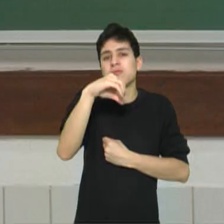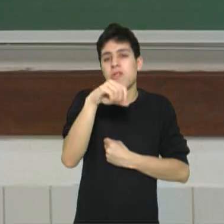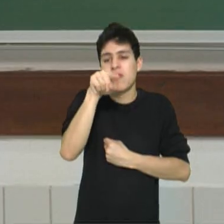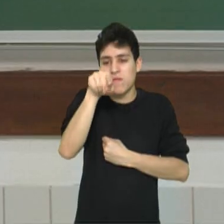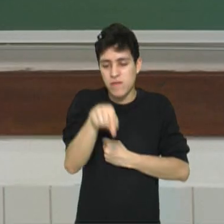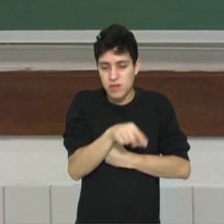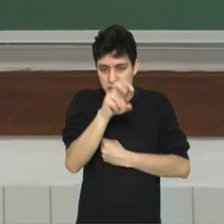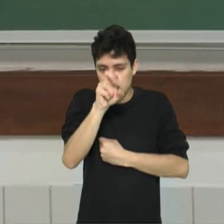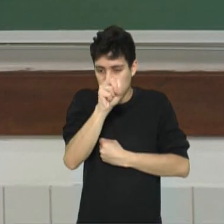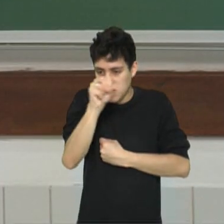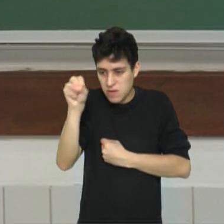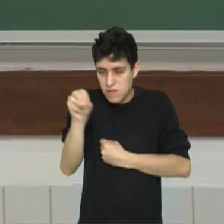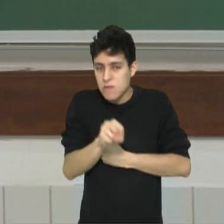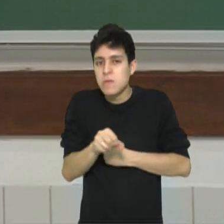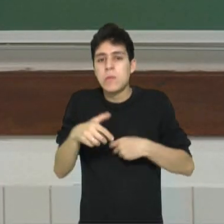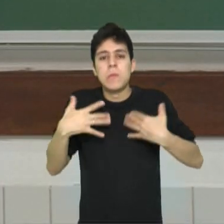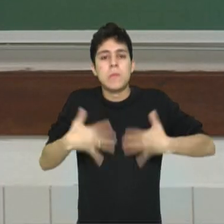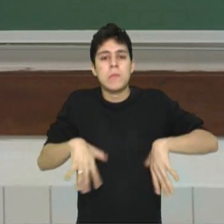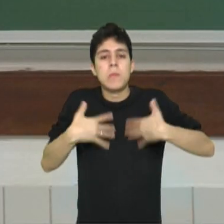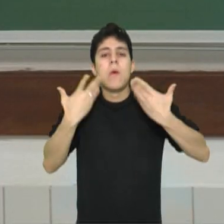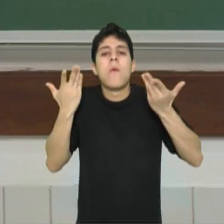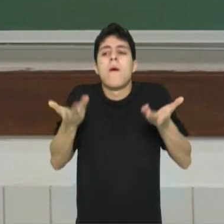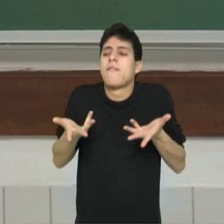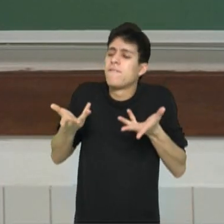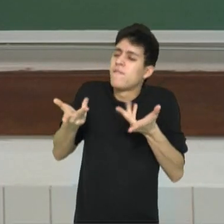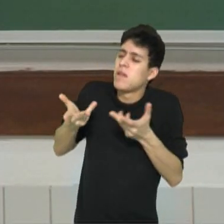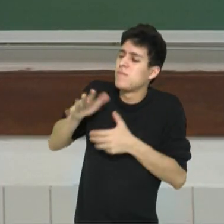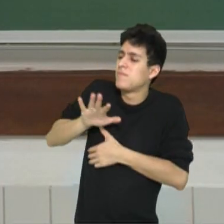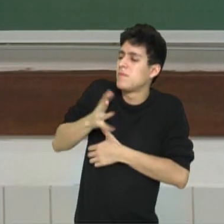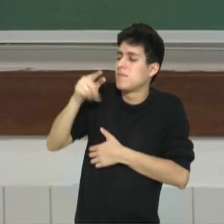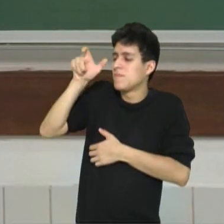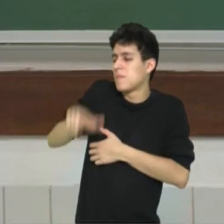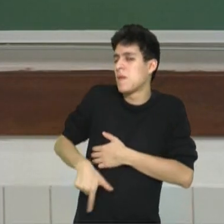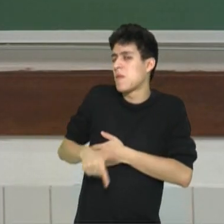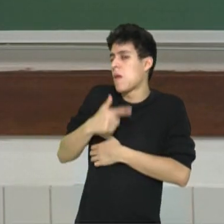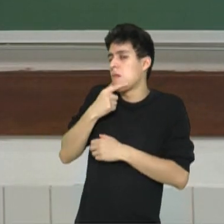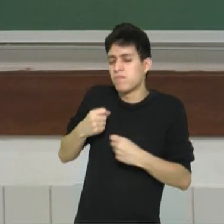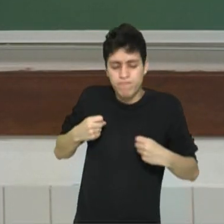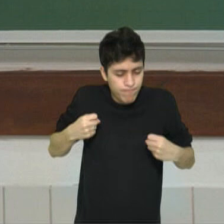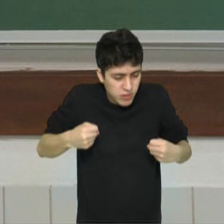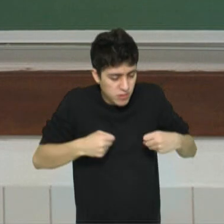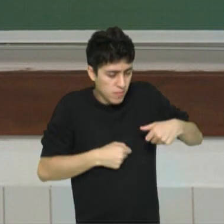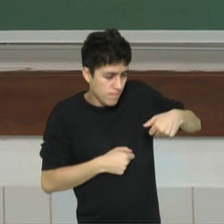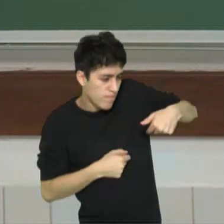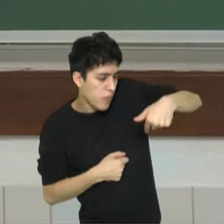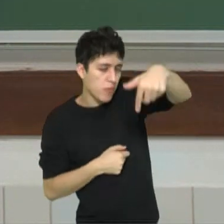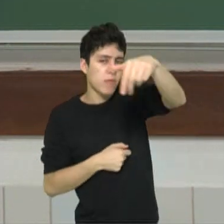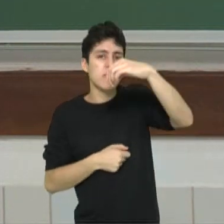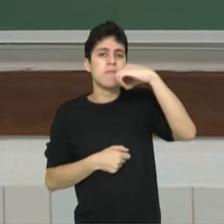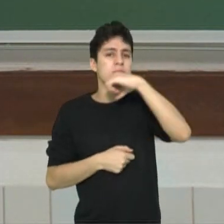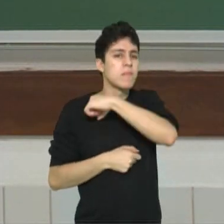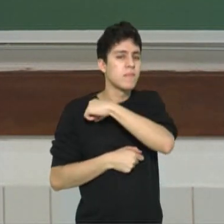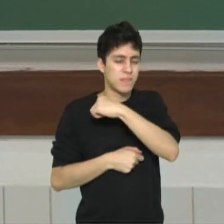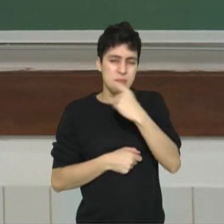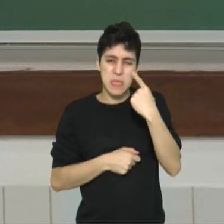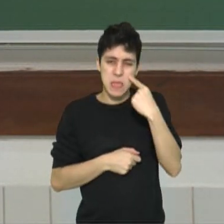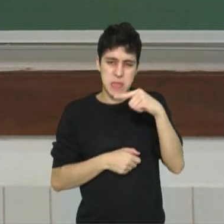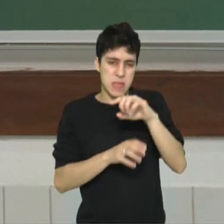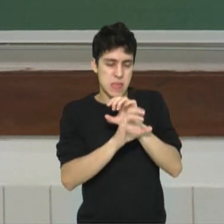9,58 segundos. Qual a velocidade média do Bolt, desse cara que é tão rápido? Então vamos calcular